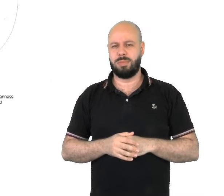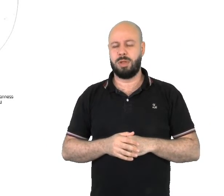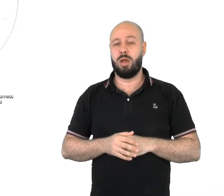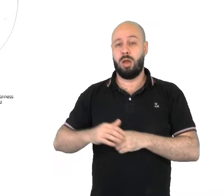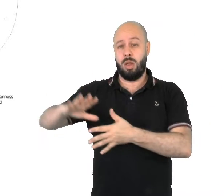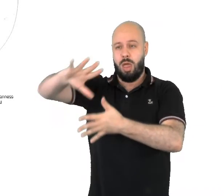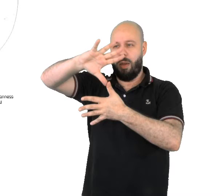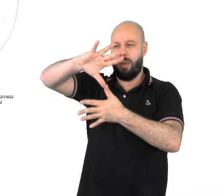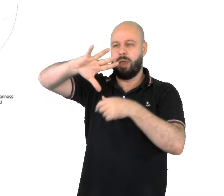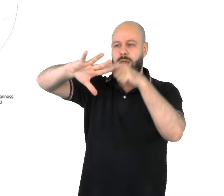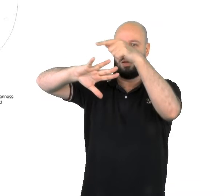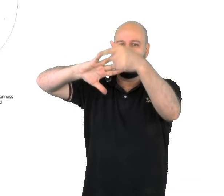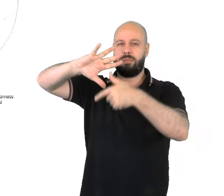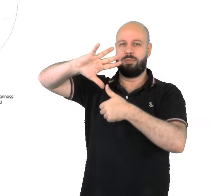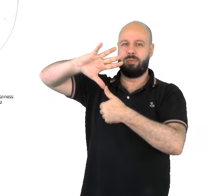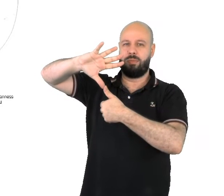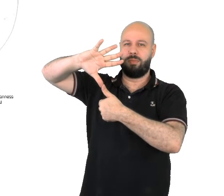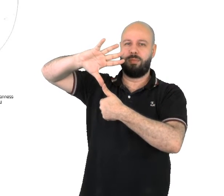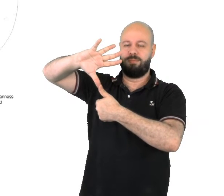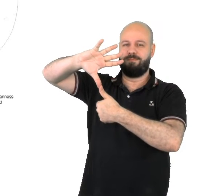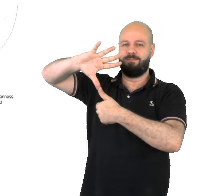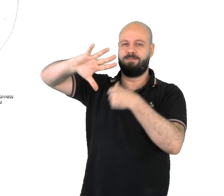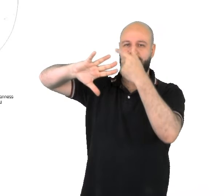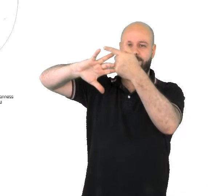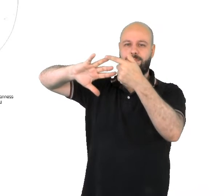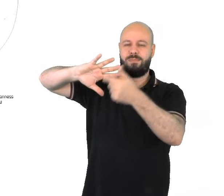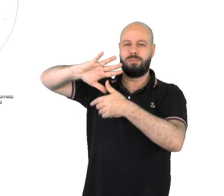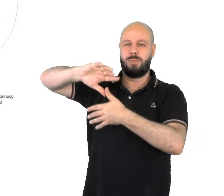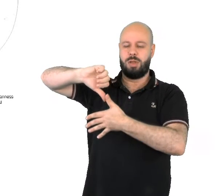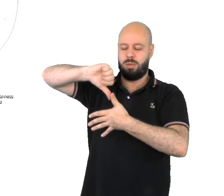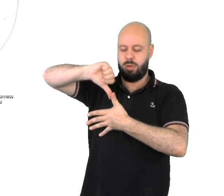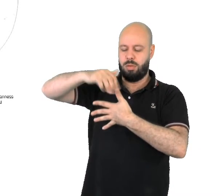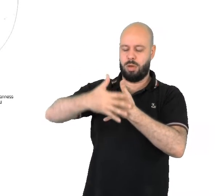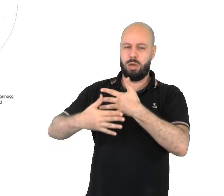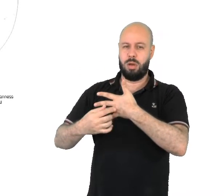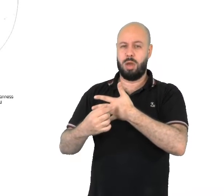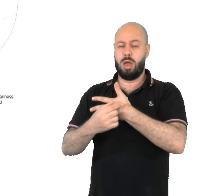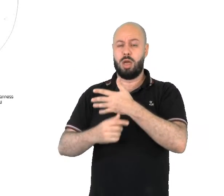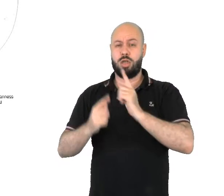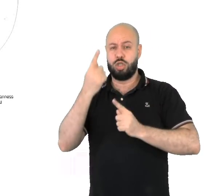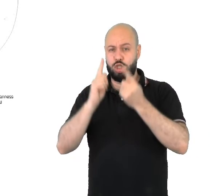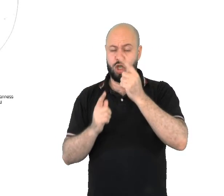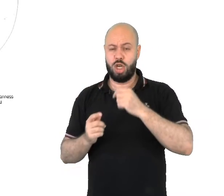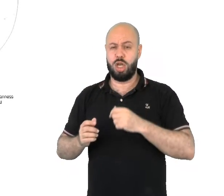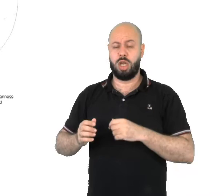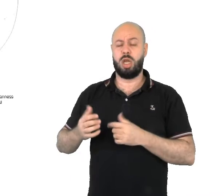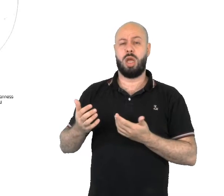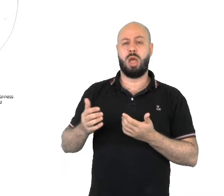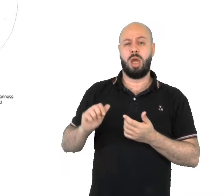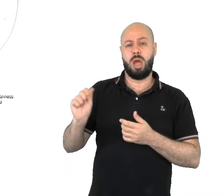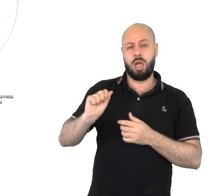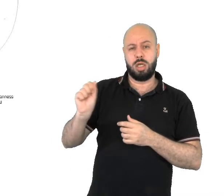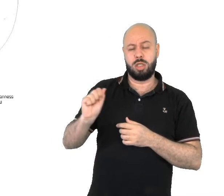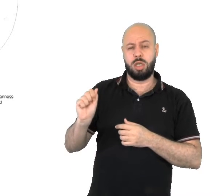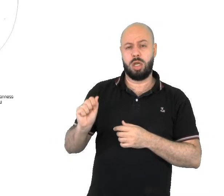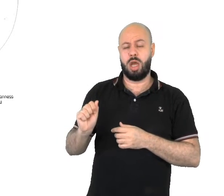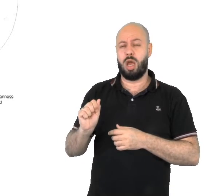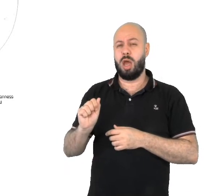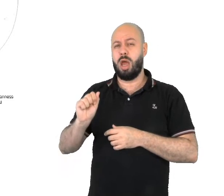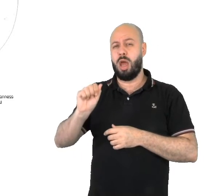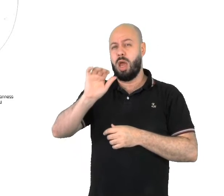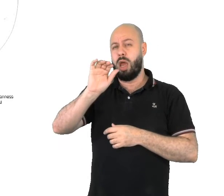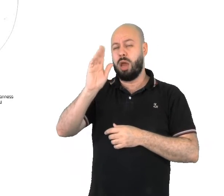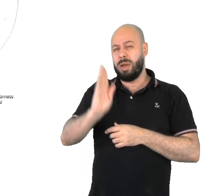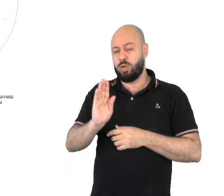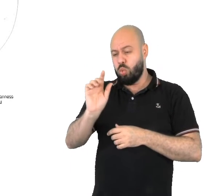do Norte, a região da América do Sul, Chile, Argentina e o sul do Brasil, a grande